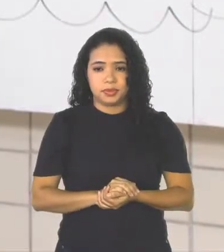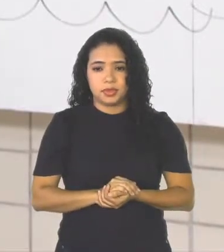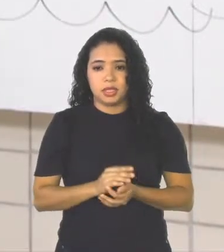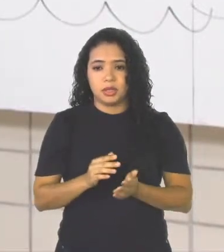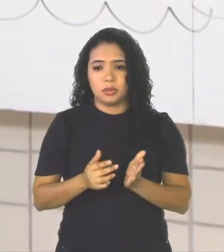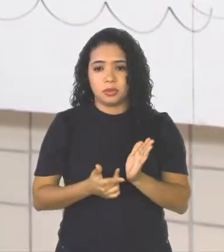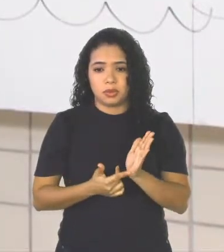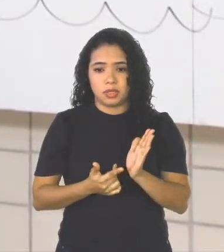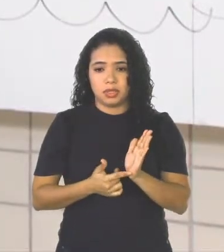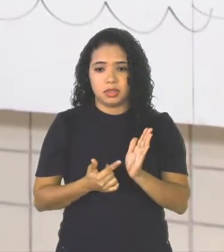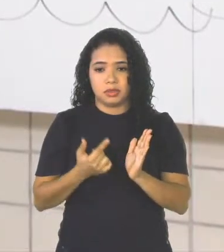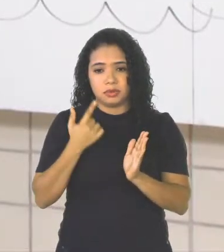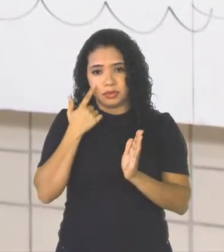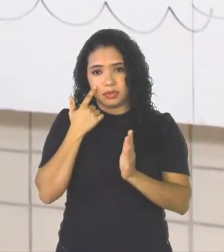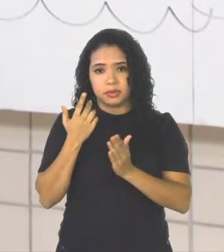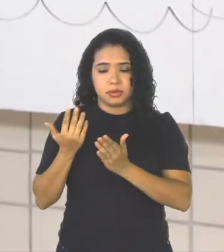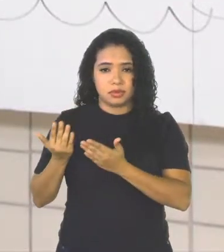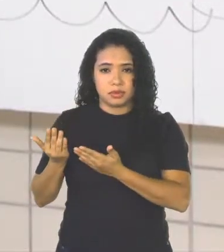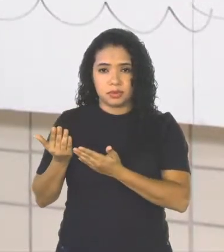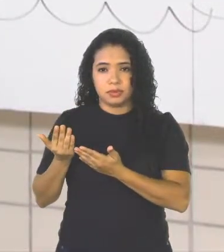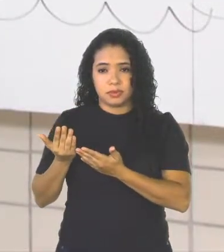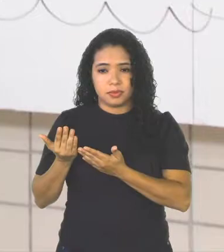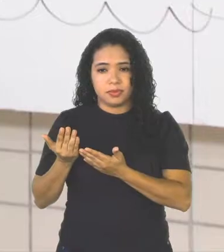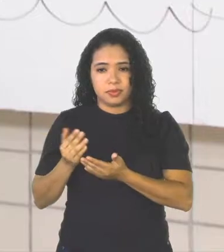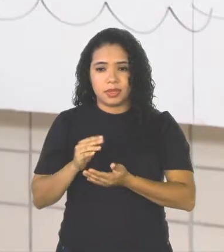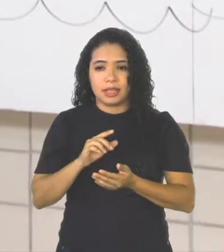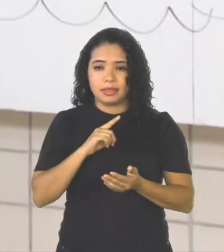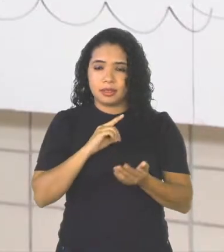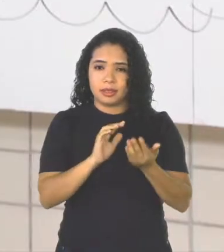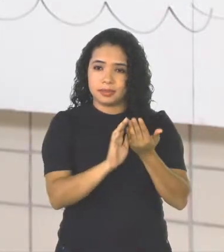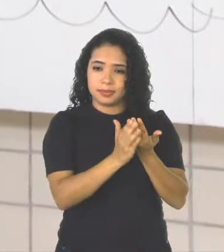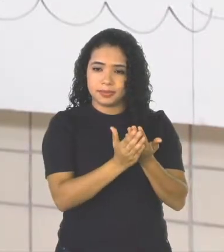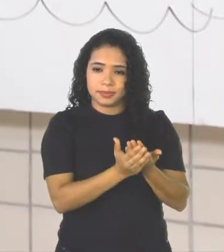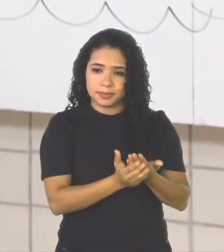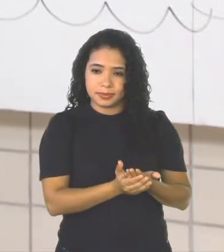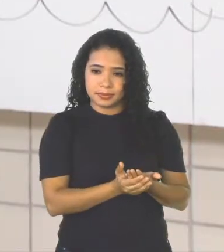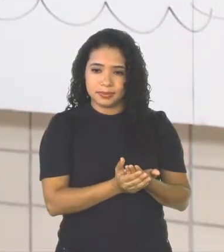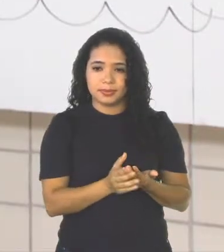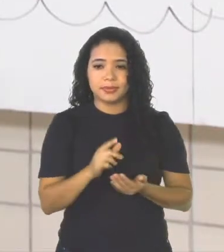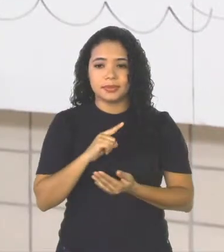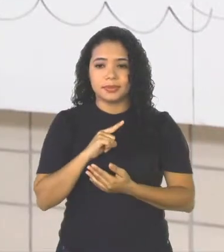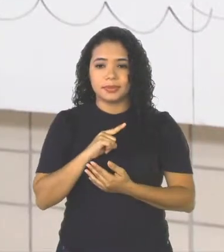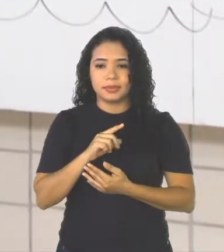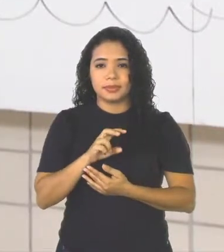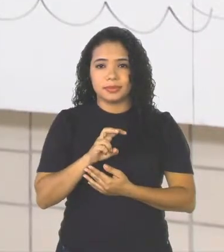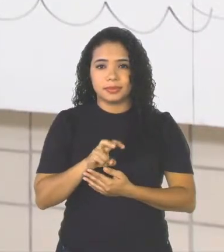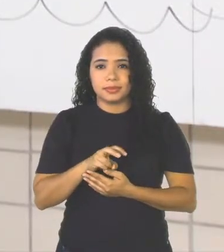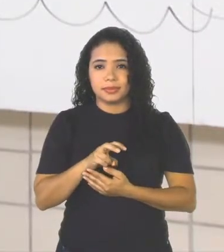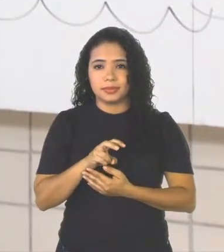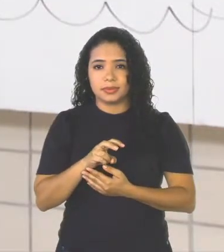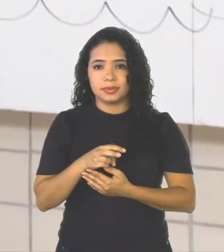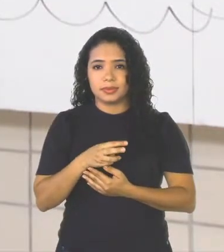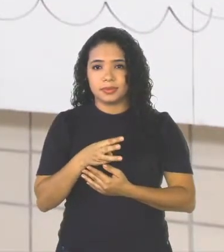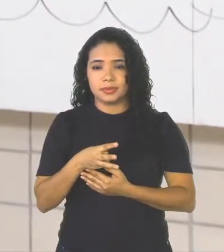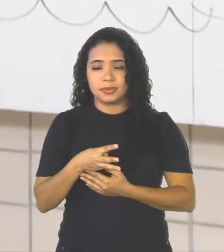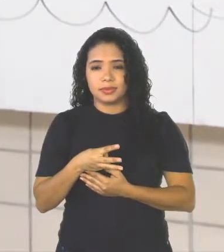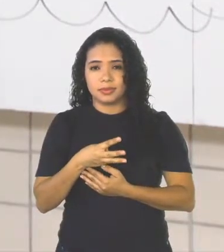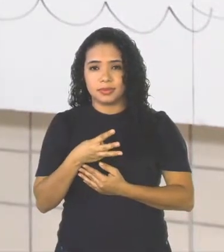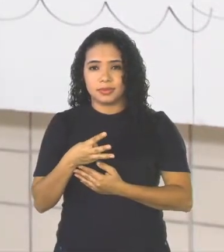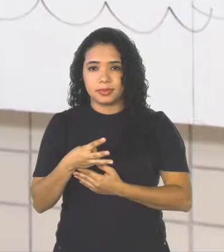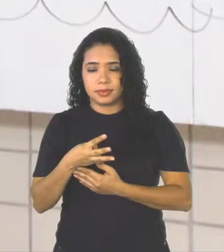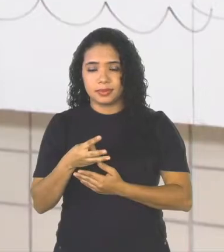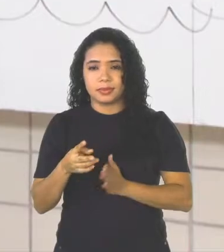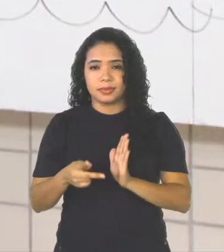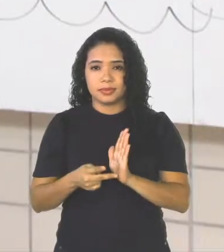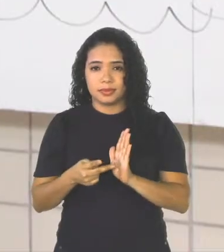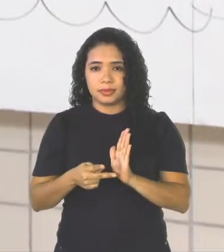ele tem, basicamente, né, porque aqui tem uns anexos, mas ele tem 533 páginas. É claro que